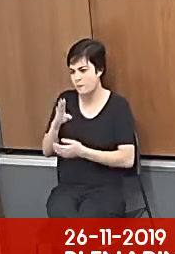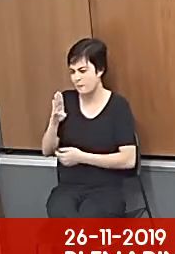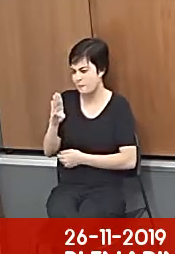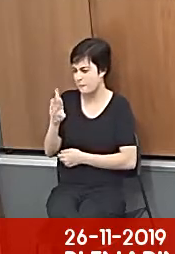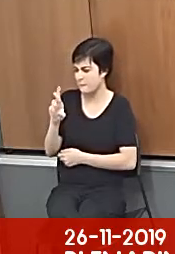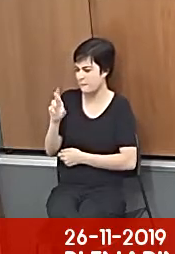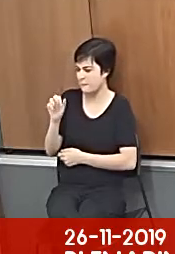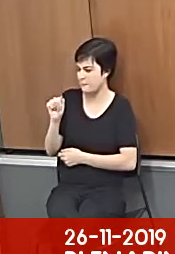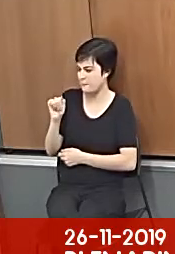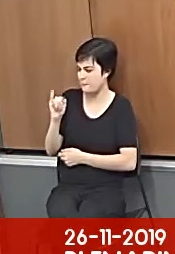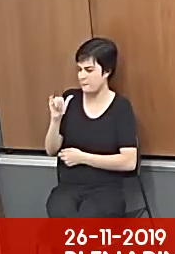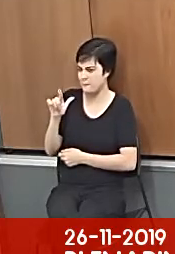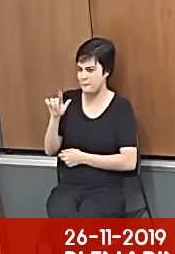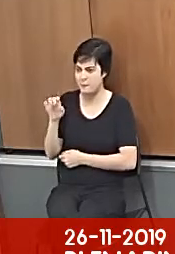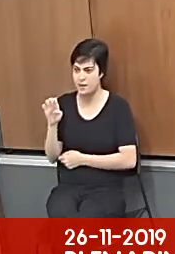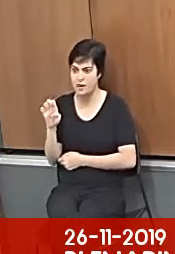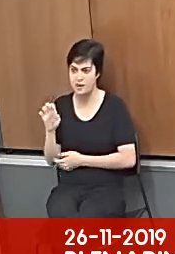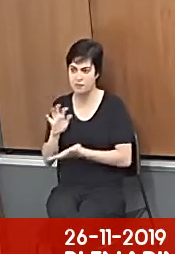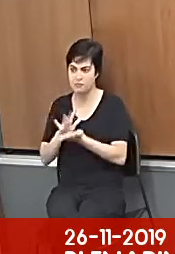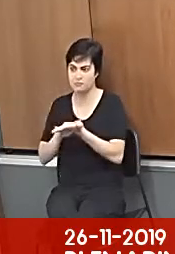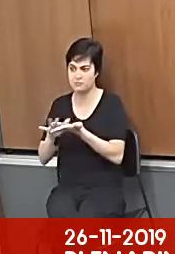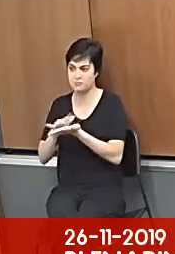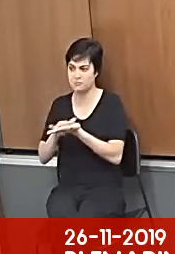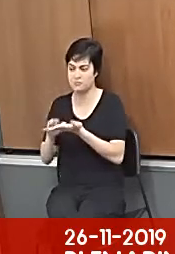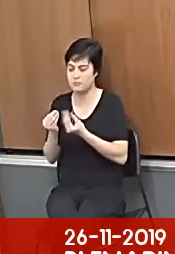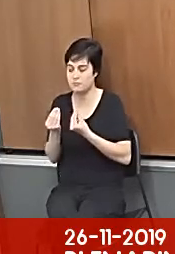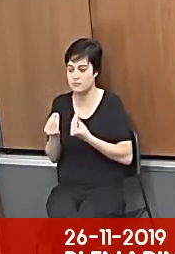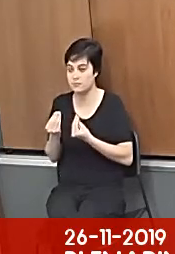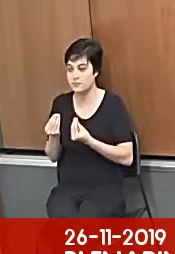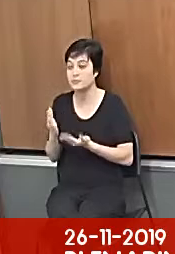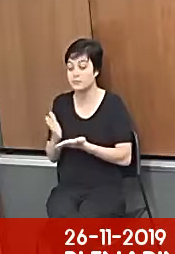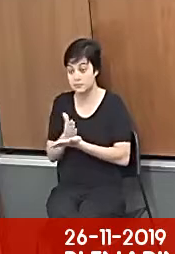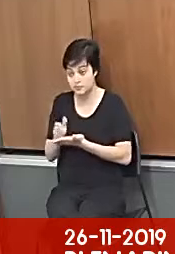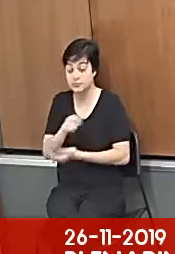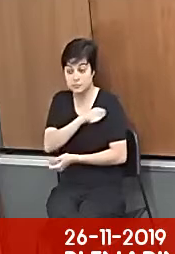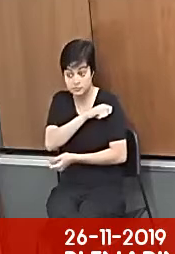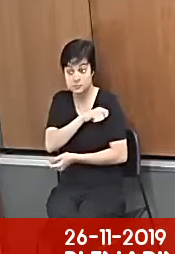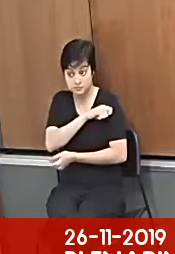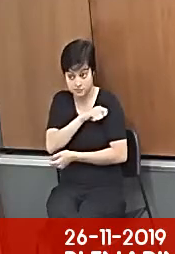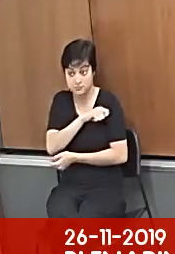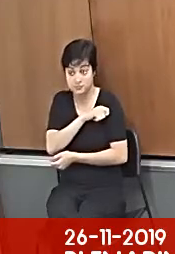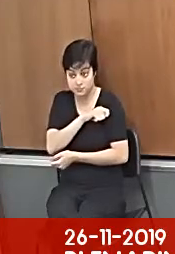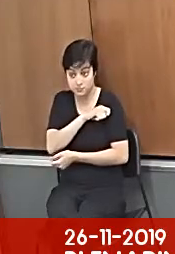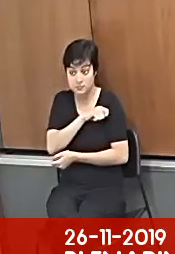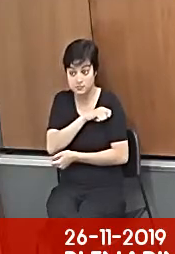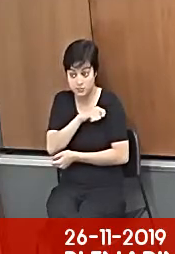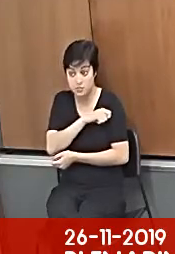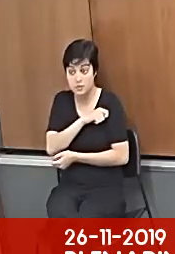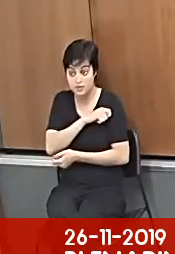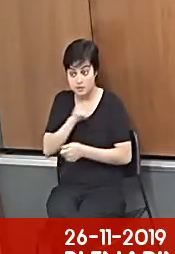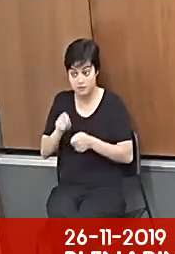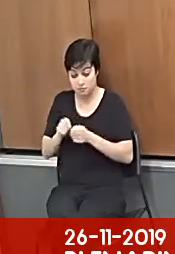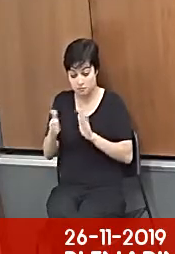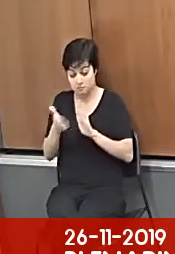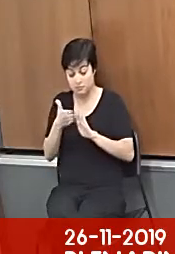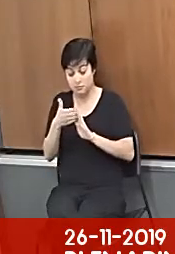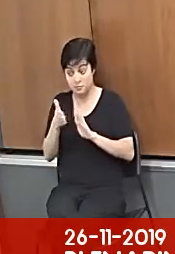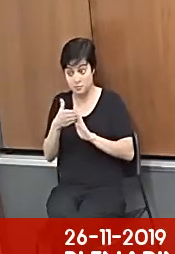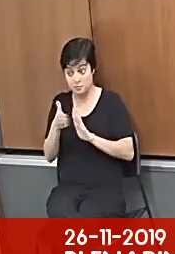nas escolas. Eu, inclusive, tive, na época, muitos alunos, dona Vilma, que fizeram essa